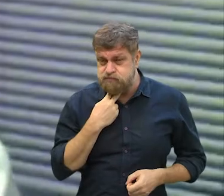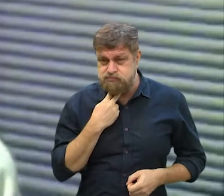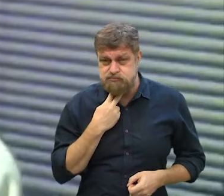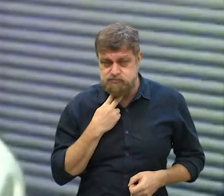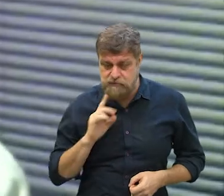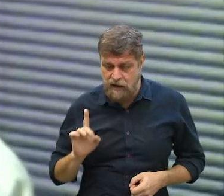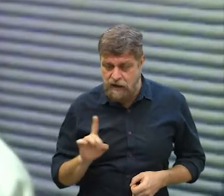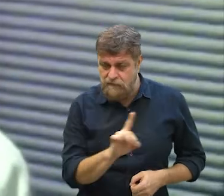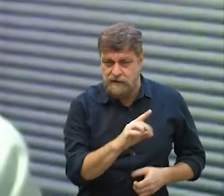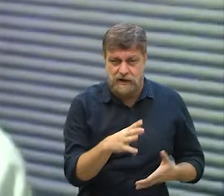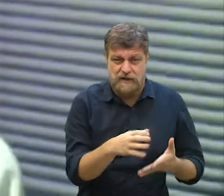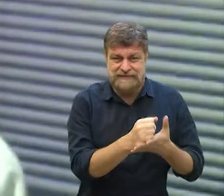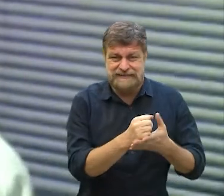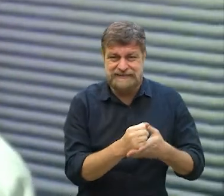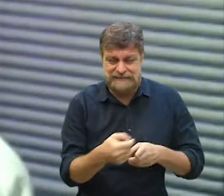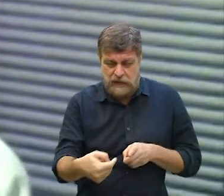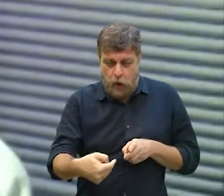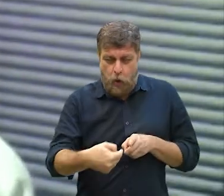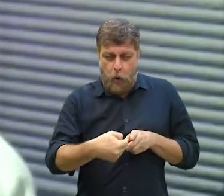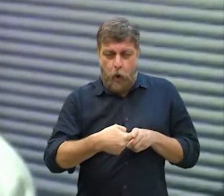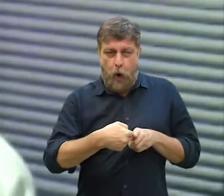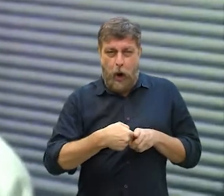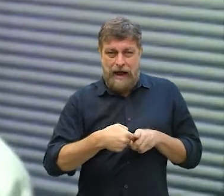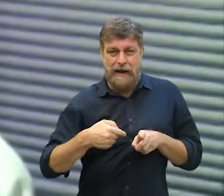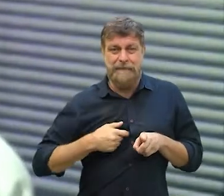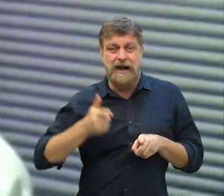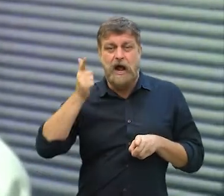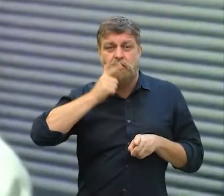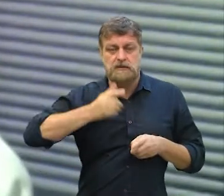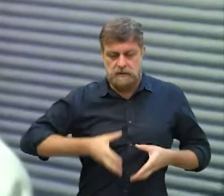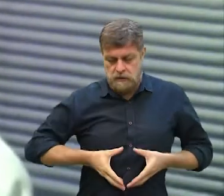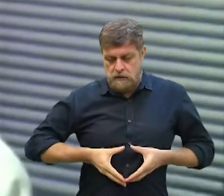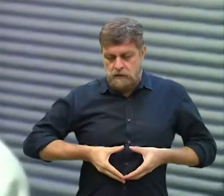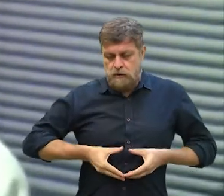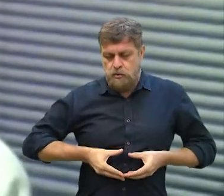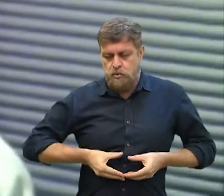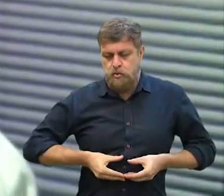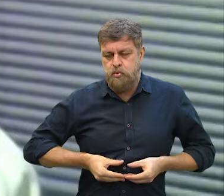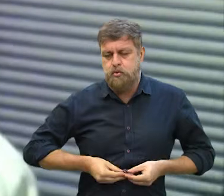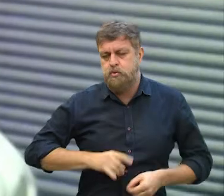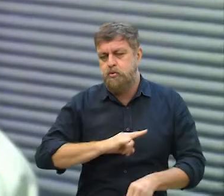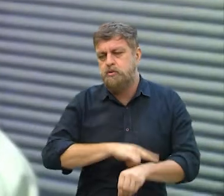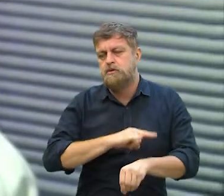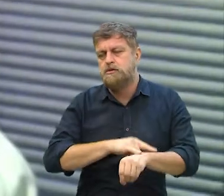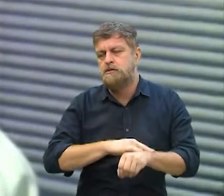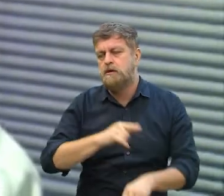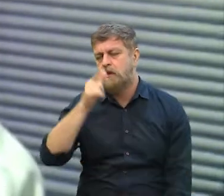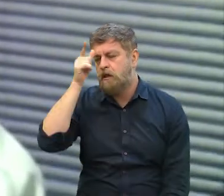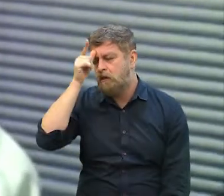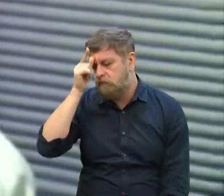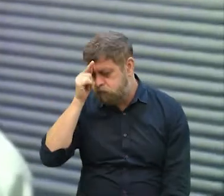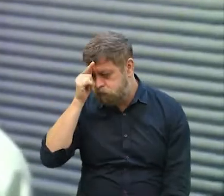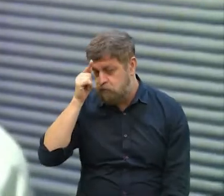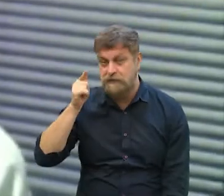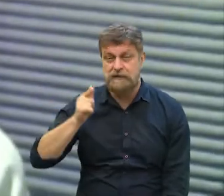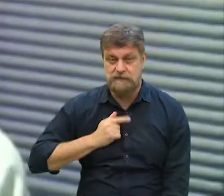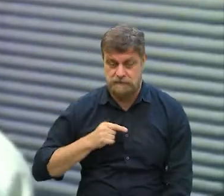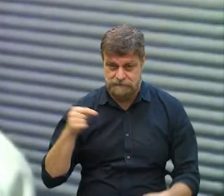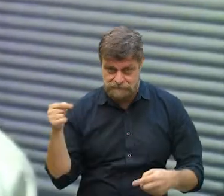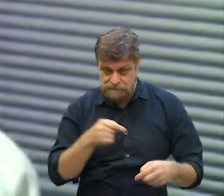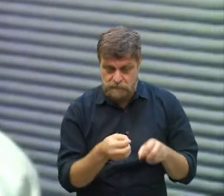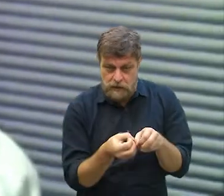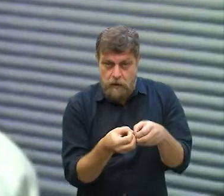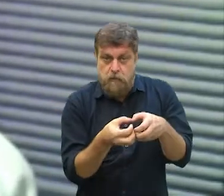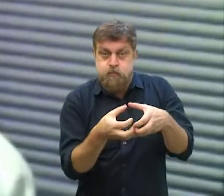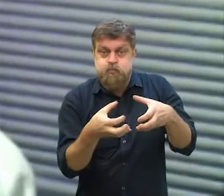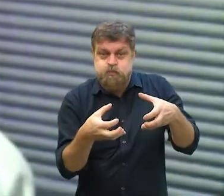para o pronto-socorro e tem que ser colocado uma sonda de emergência para poder esvaziar a bexiga. Tudo isso são sintomas de